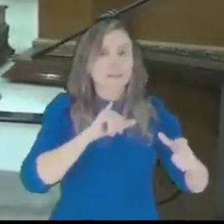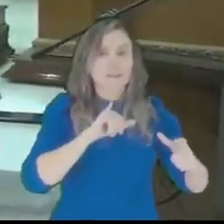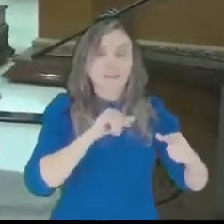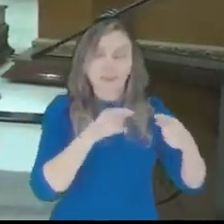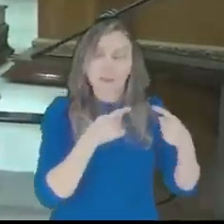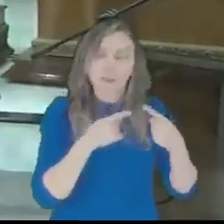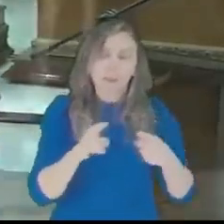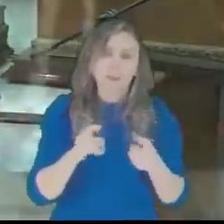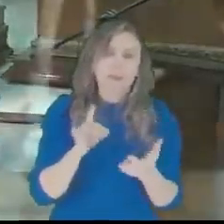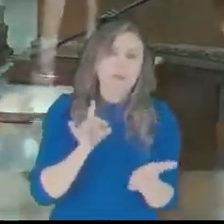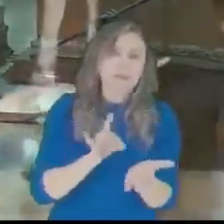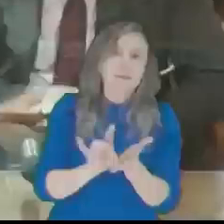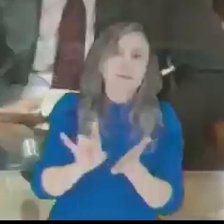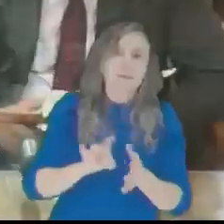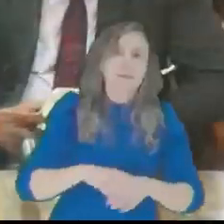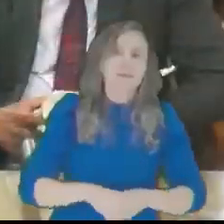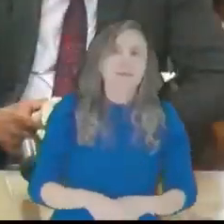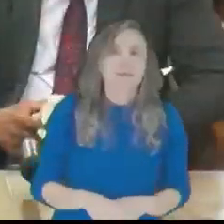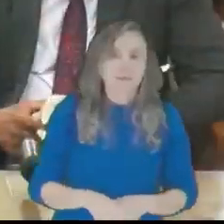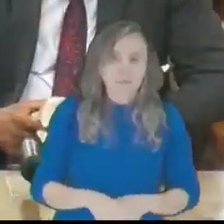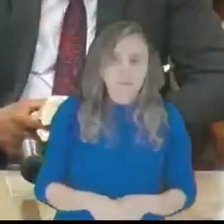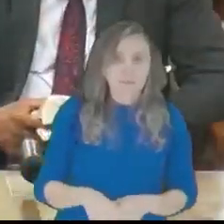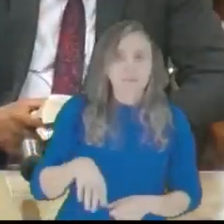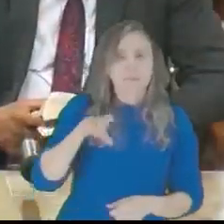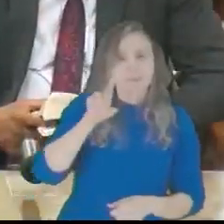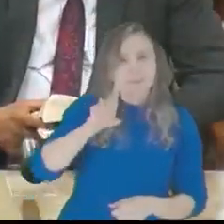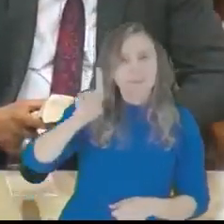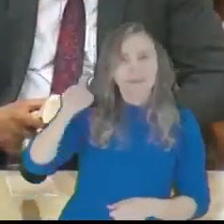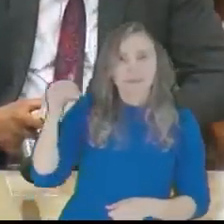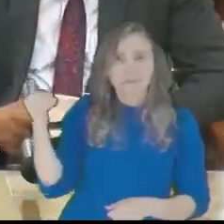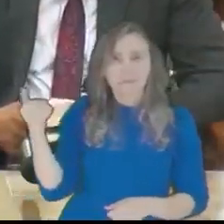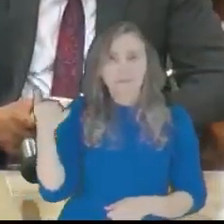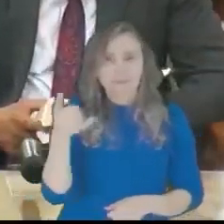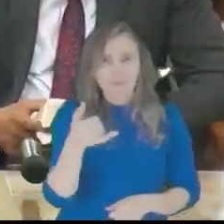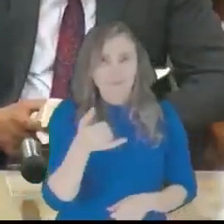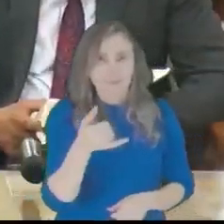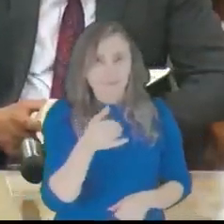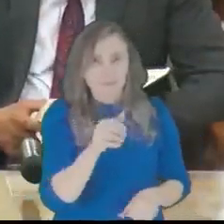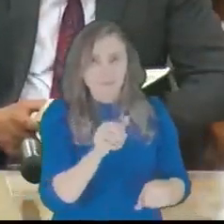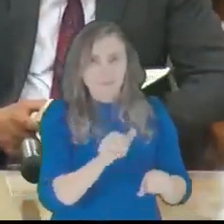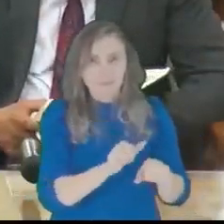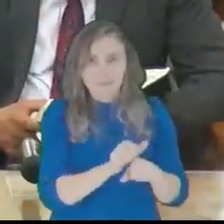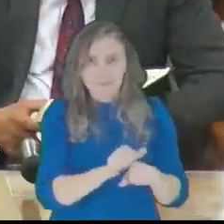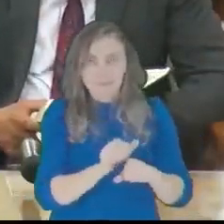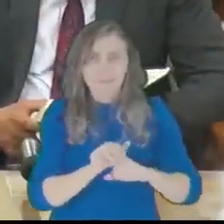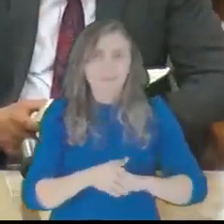reler. Deus disse a Abraão: deveras